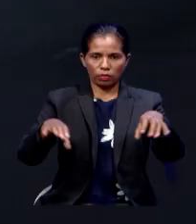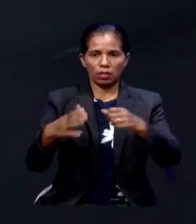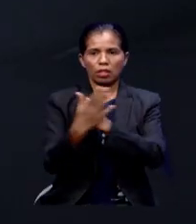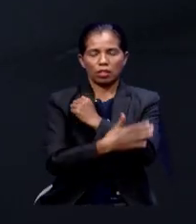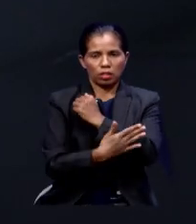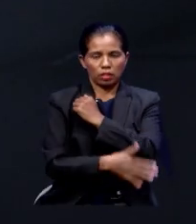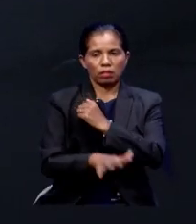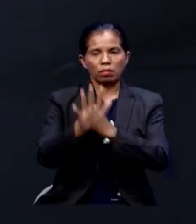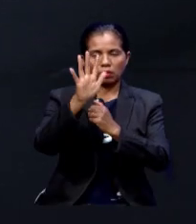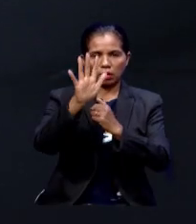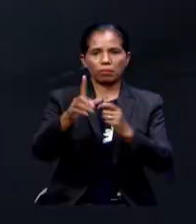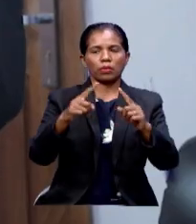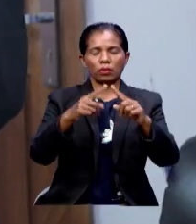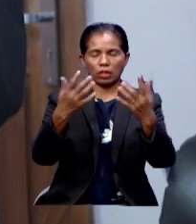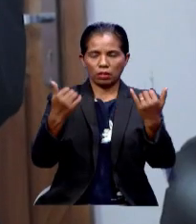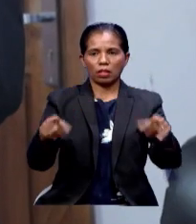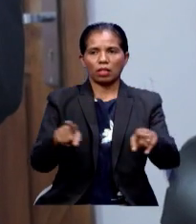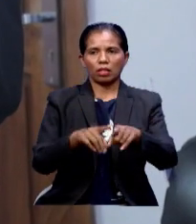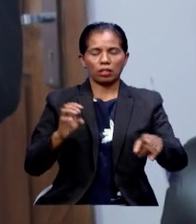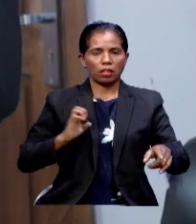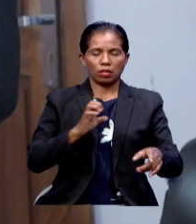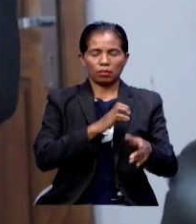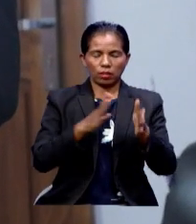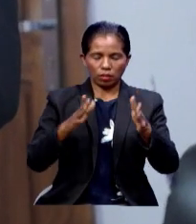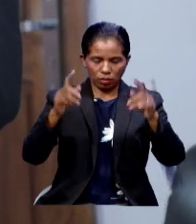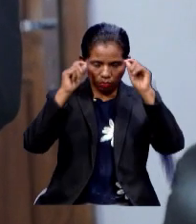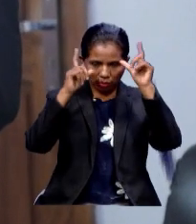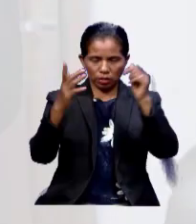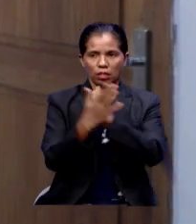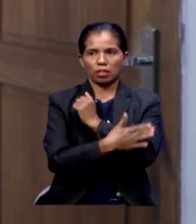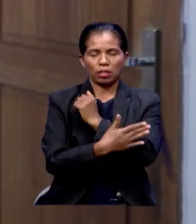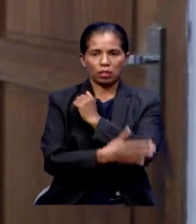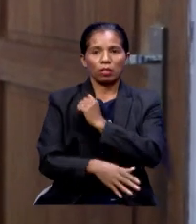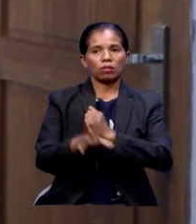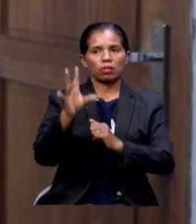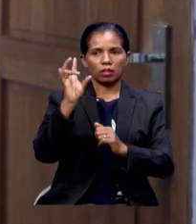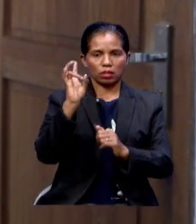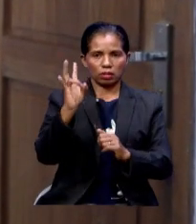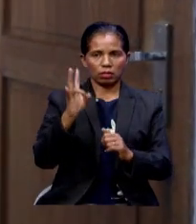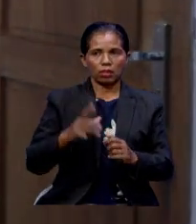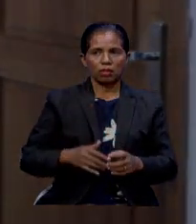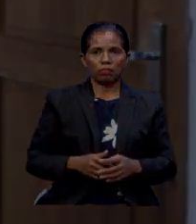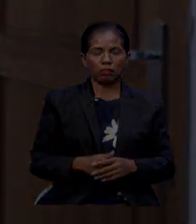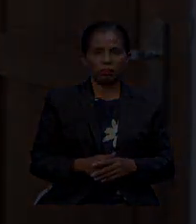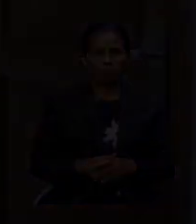Lima, no horas nenia no dar embaixador Timor Leste ba nação Hito. João Bosco Dias, bem-vindo Simenes GMN.